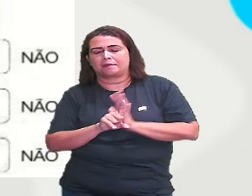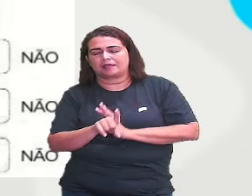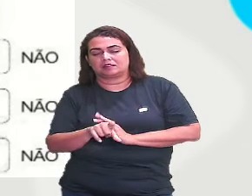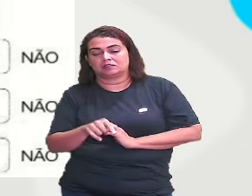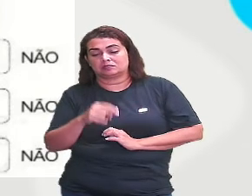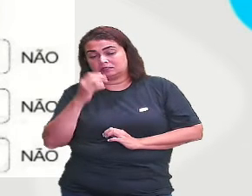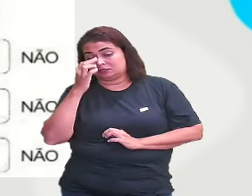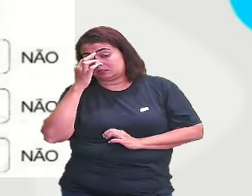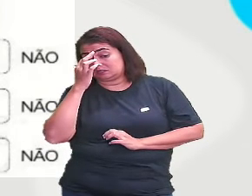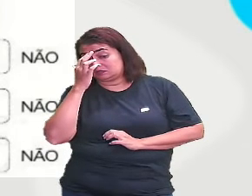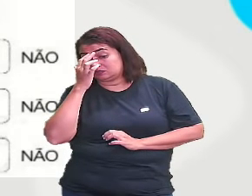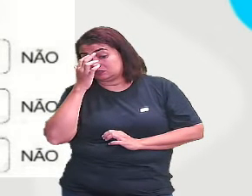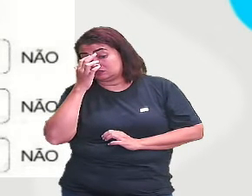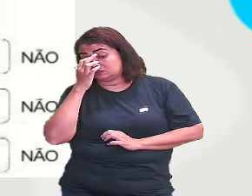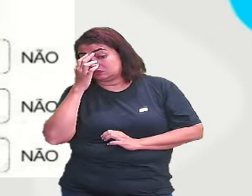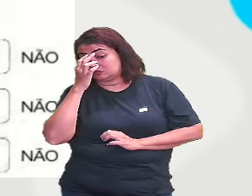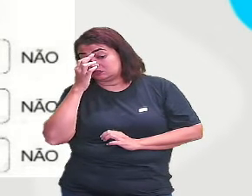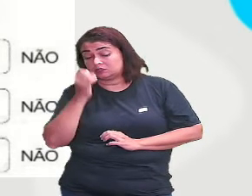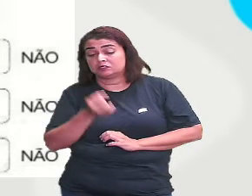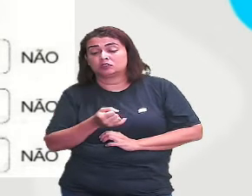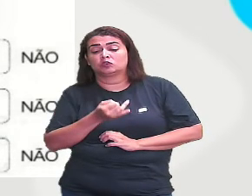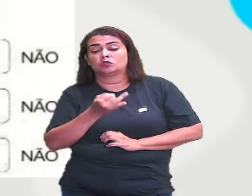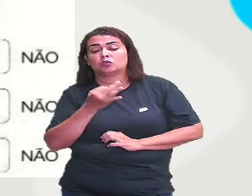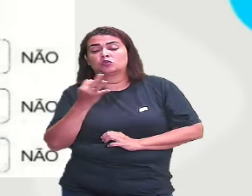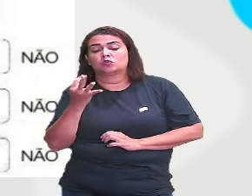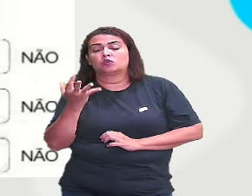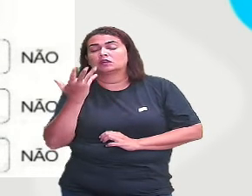ali embaixo. Quantas